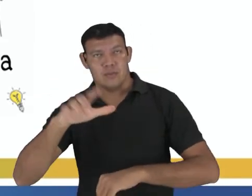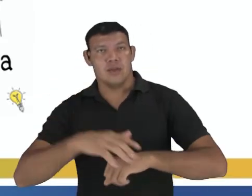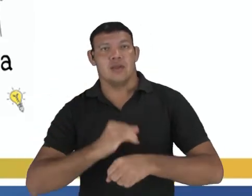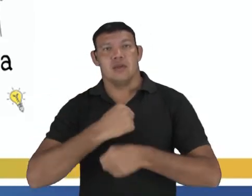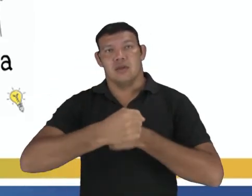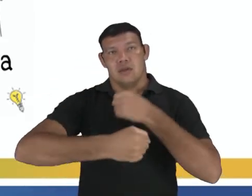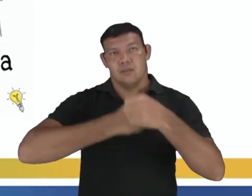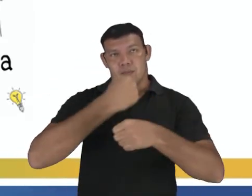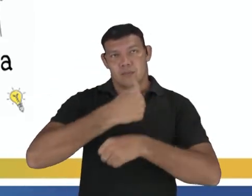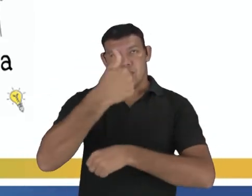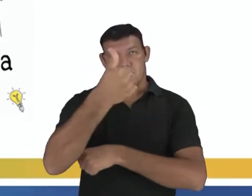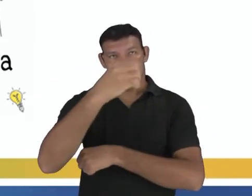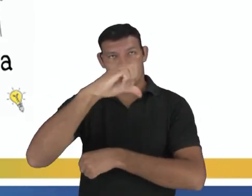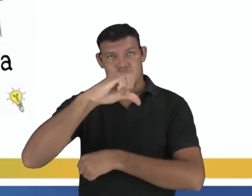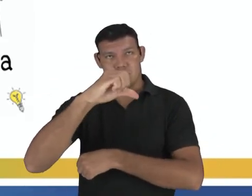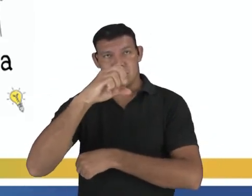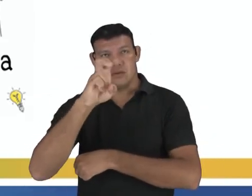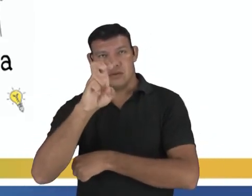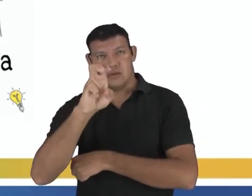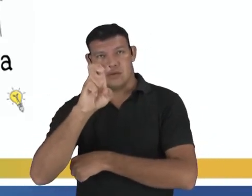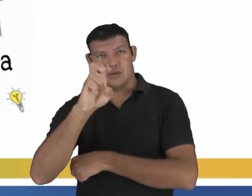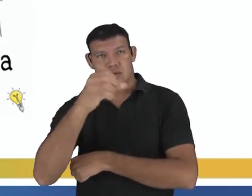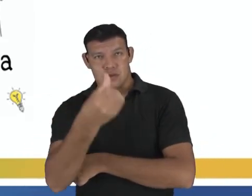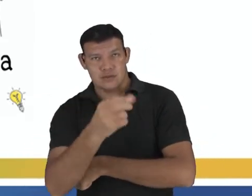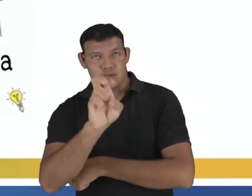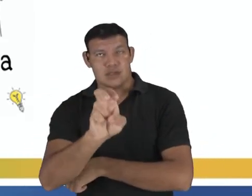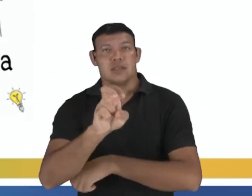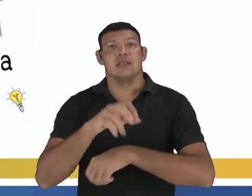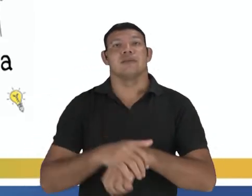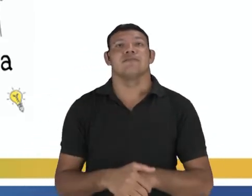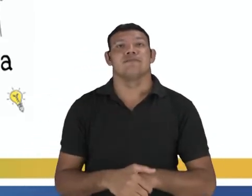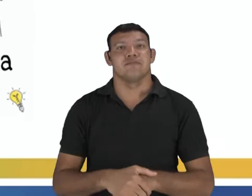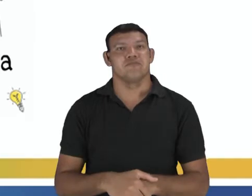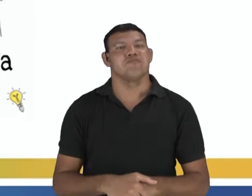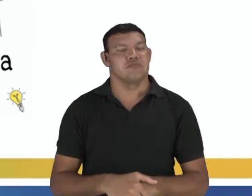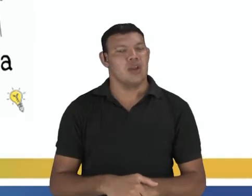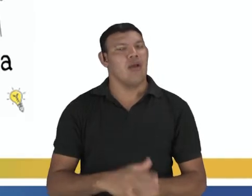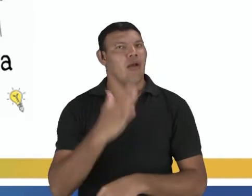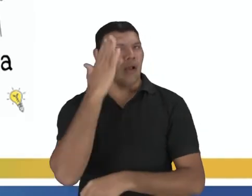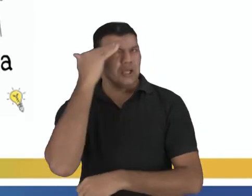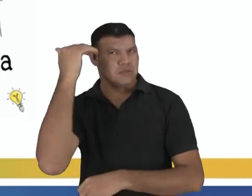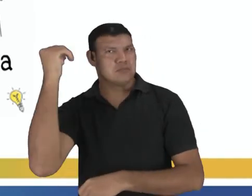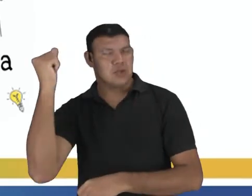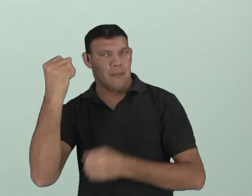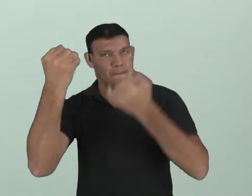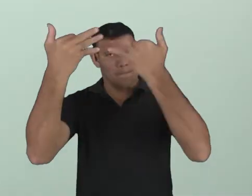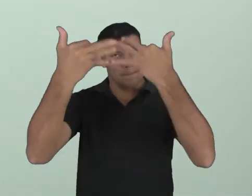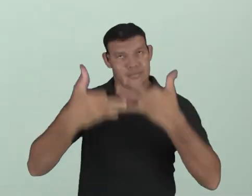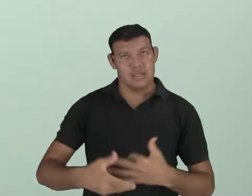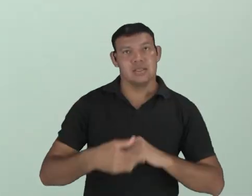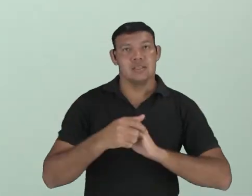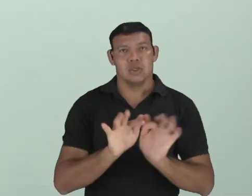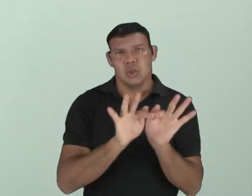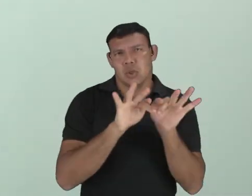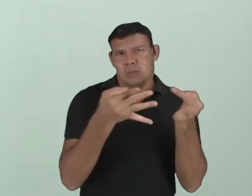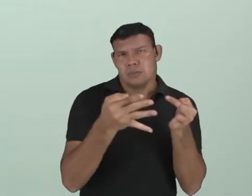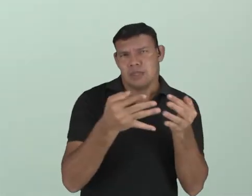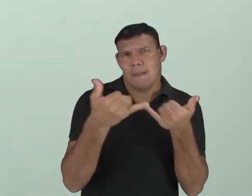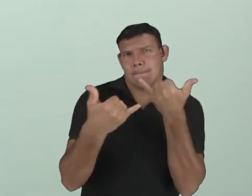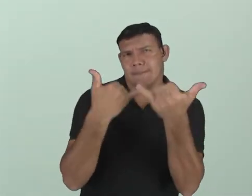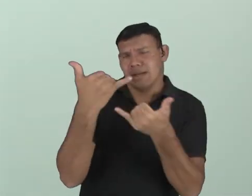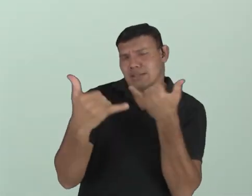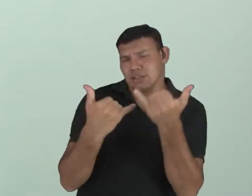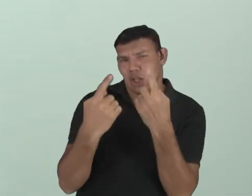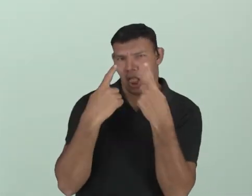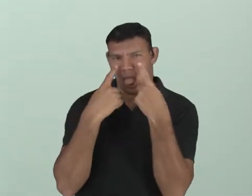utilizava muita analogia. Então ele criou também um sistema de estudo e vai dizer que é possível aprender qualquer conteúdo desde que se